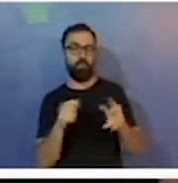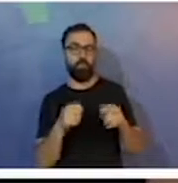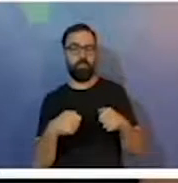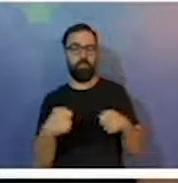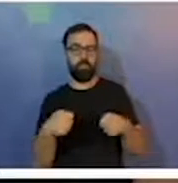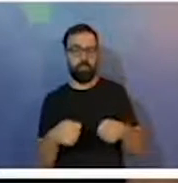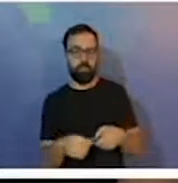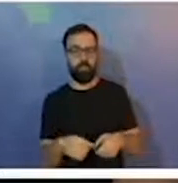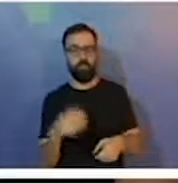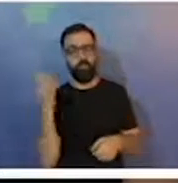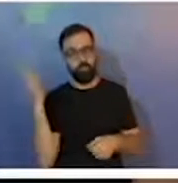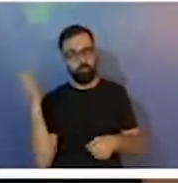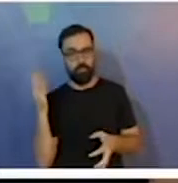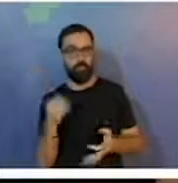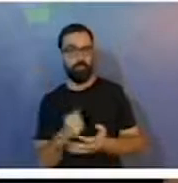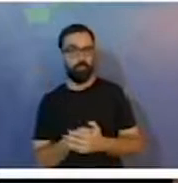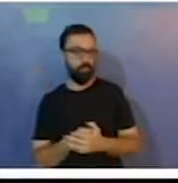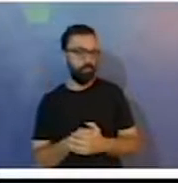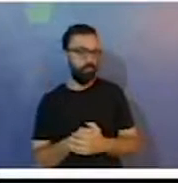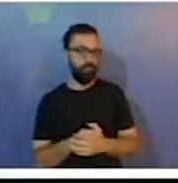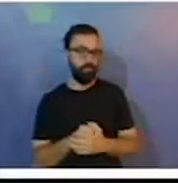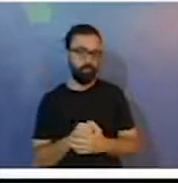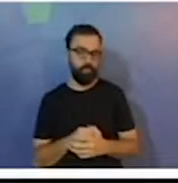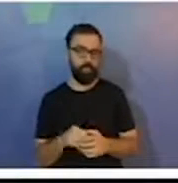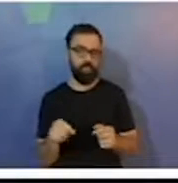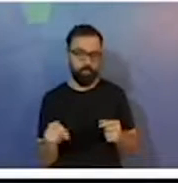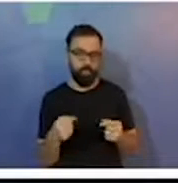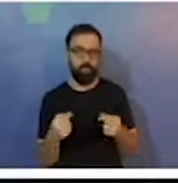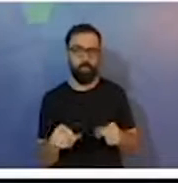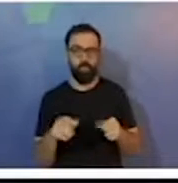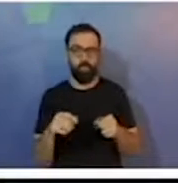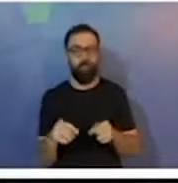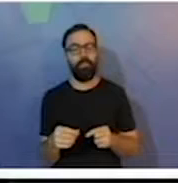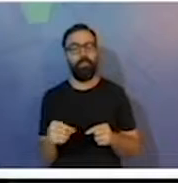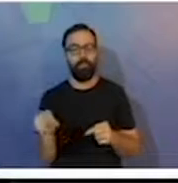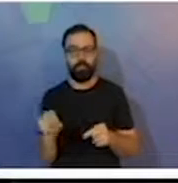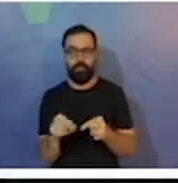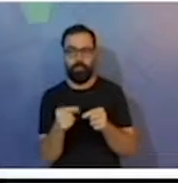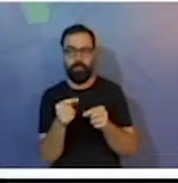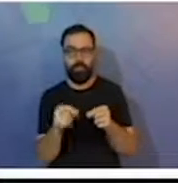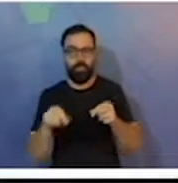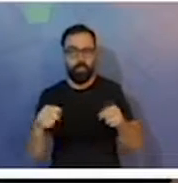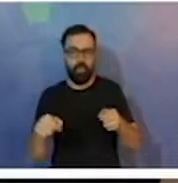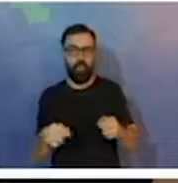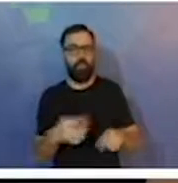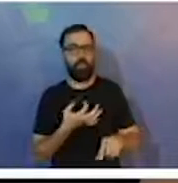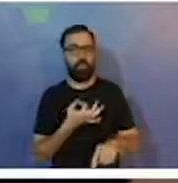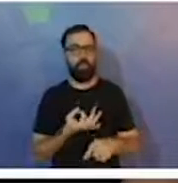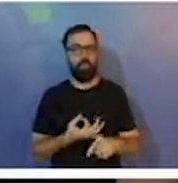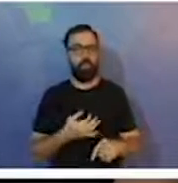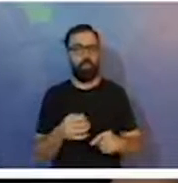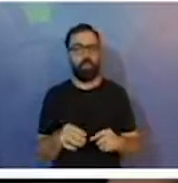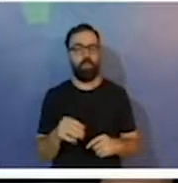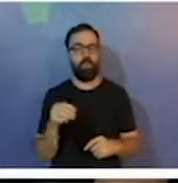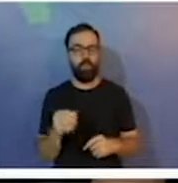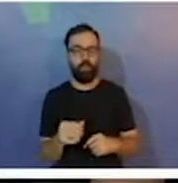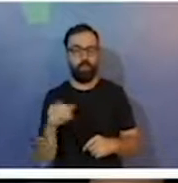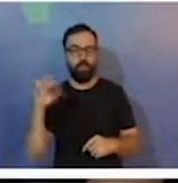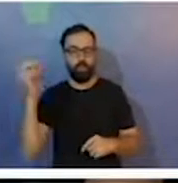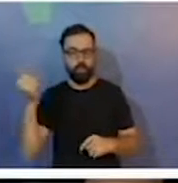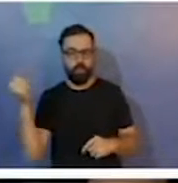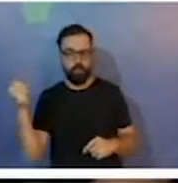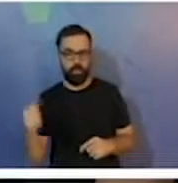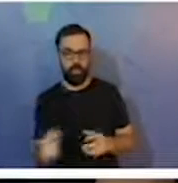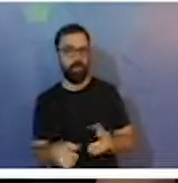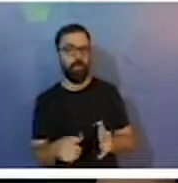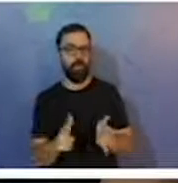ovo dois ovos uma agulha 40 cm de Arame flexível dois botões brancos papel Kraft